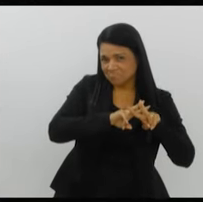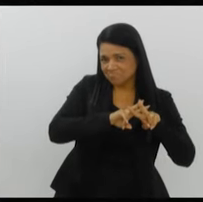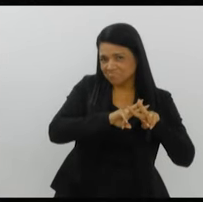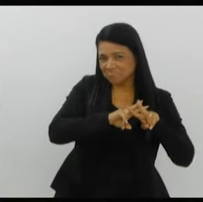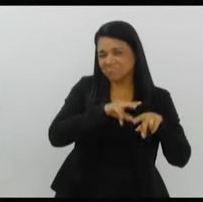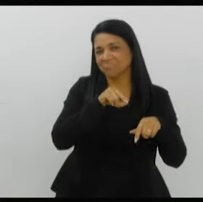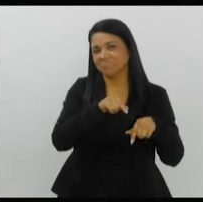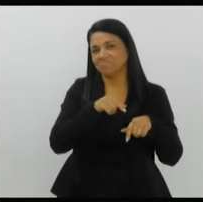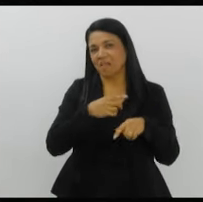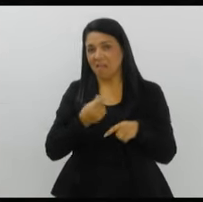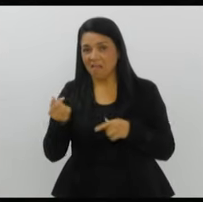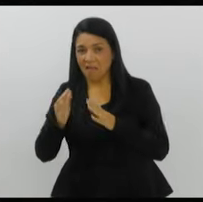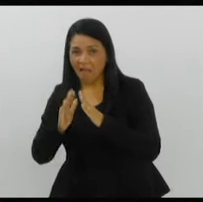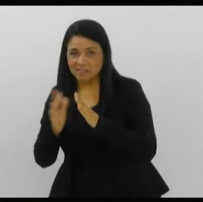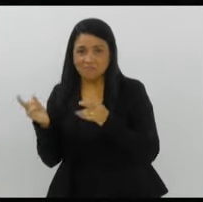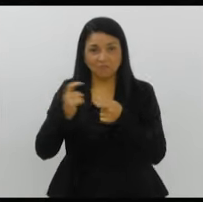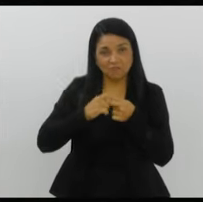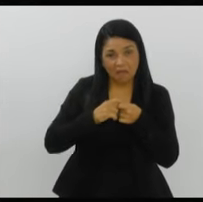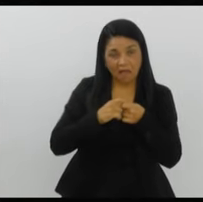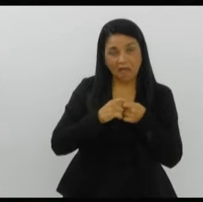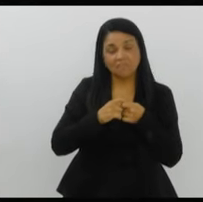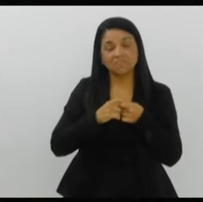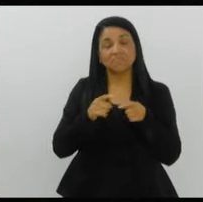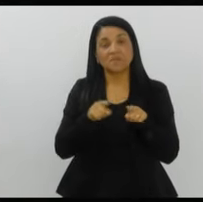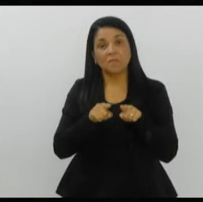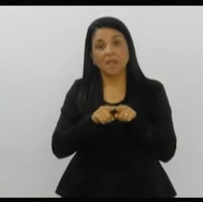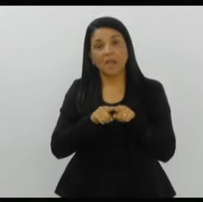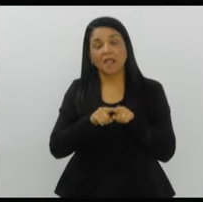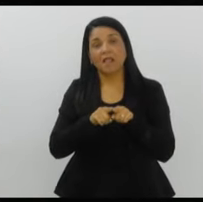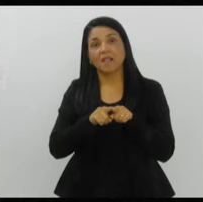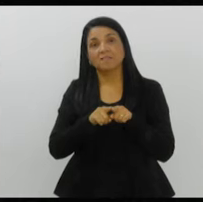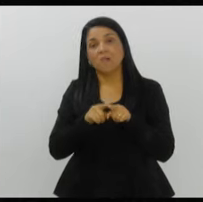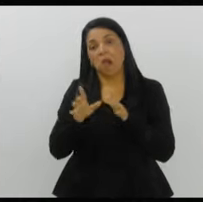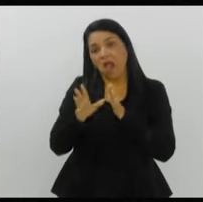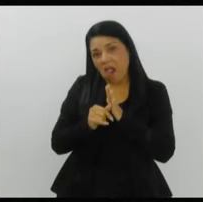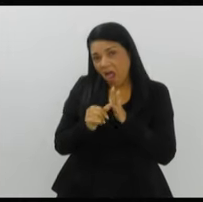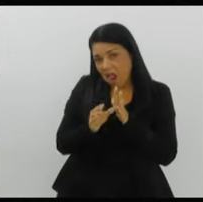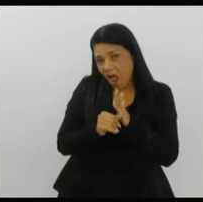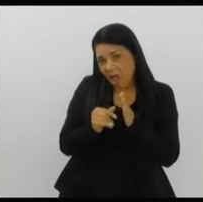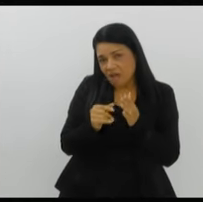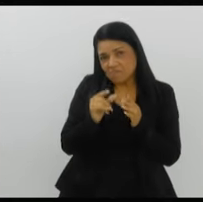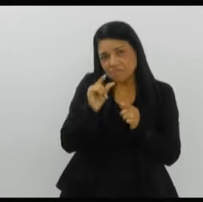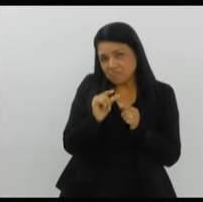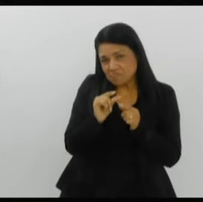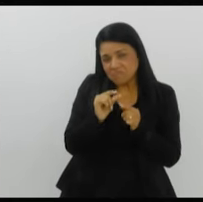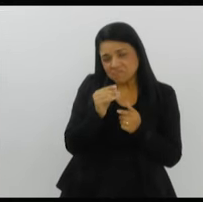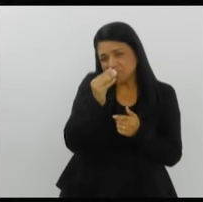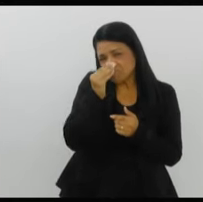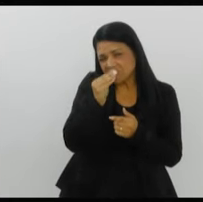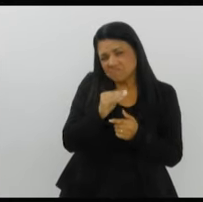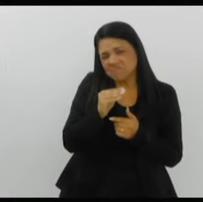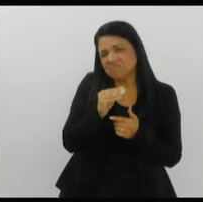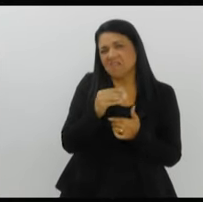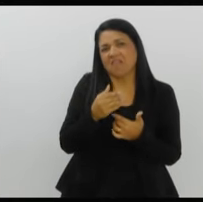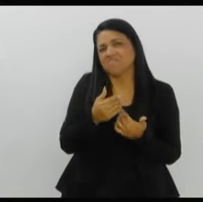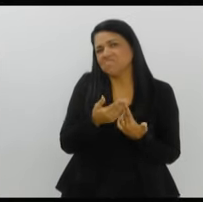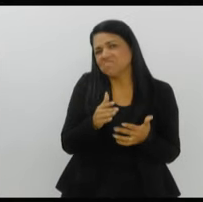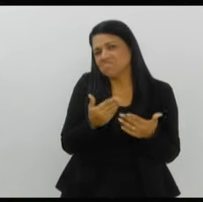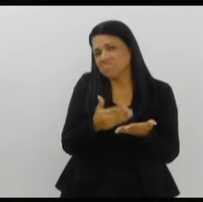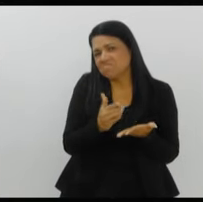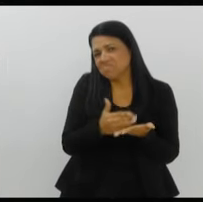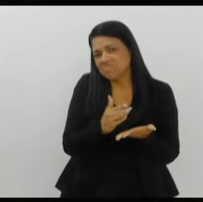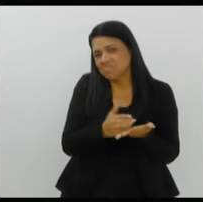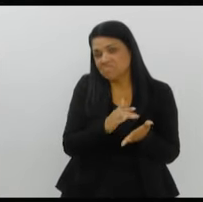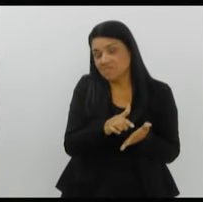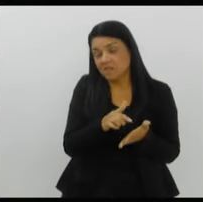que fala, como o presidente falou algumas vezes, que certos furtos são coisas banais, mas quantas